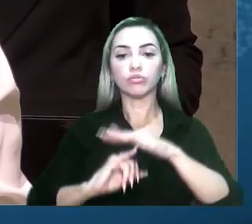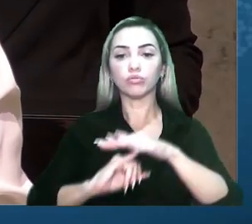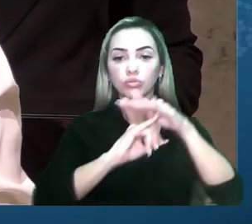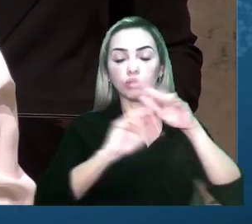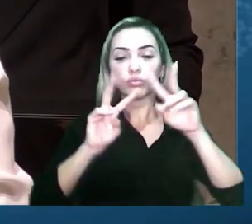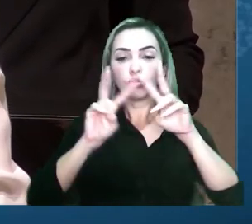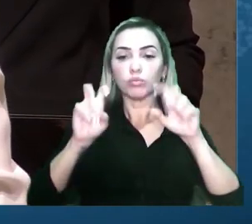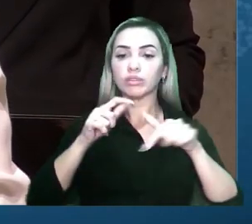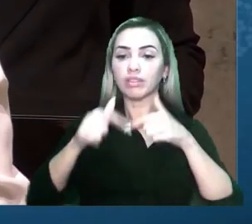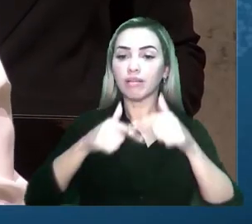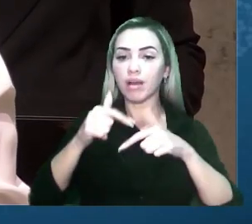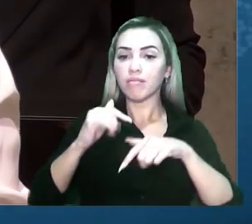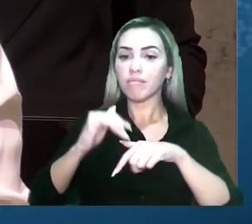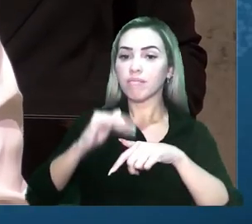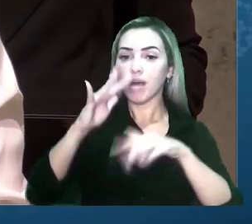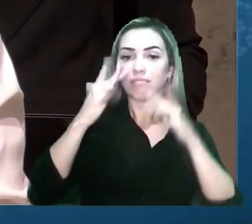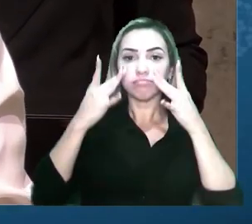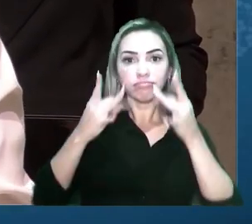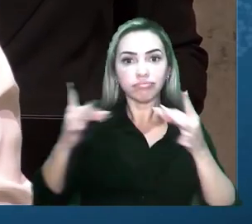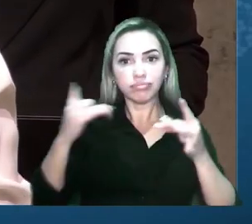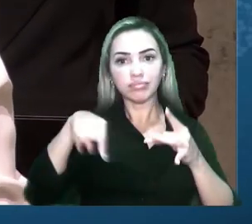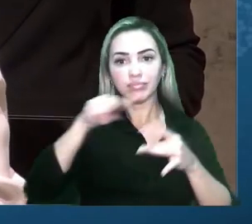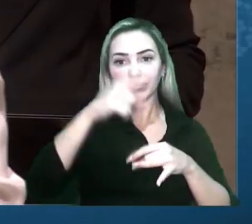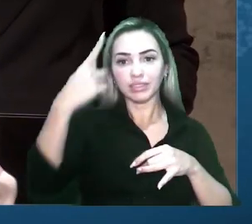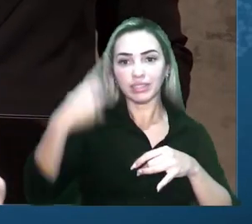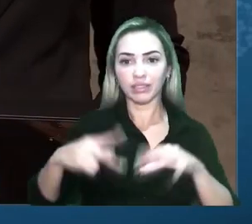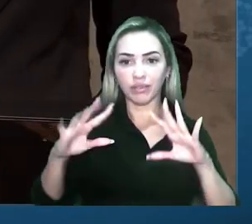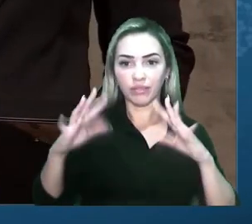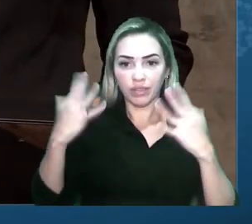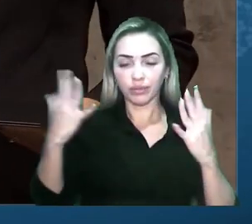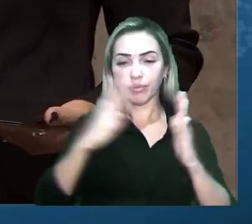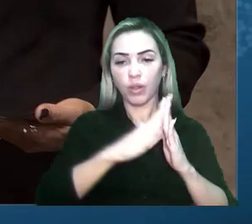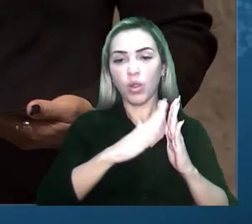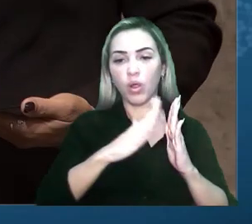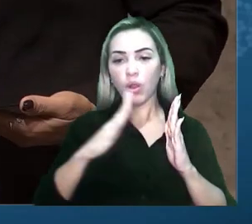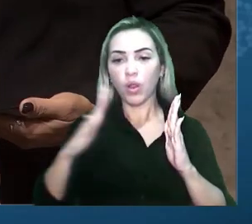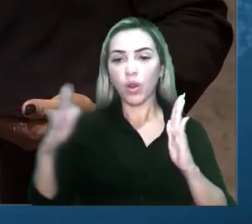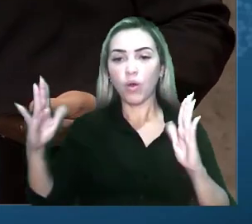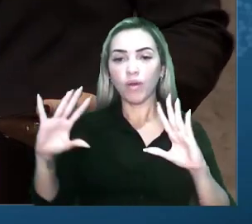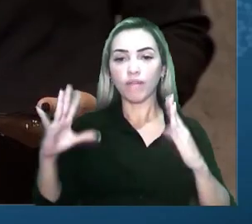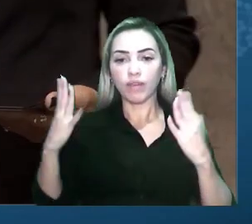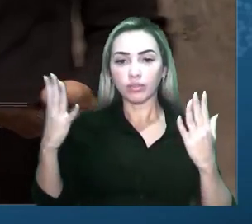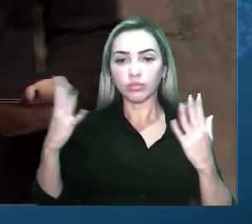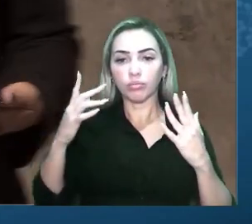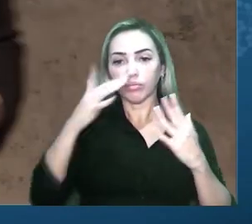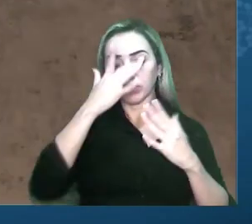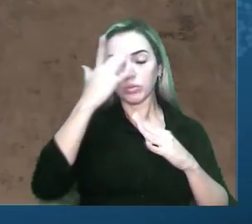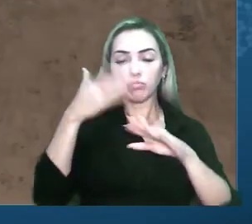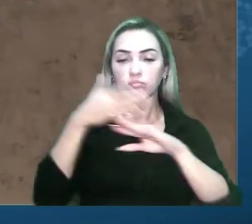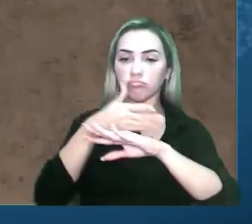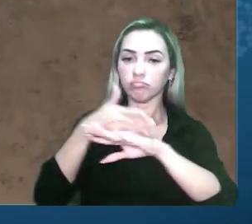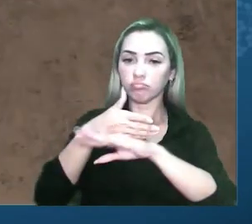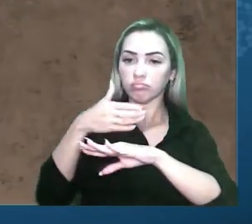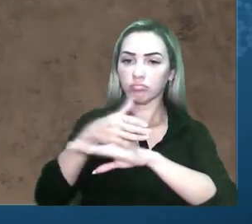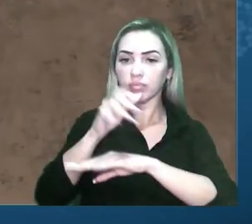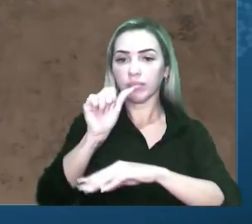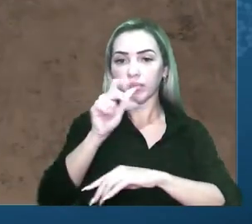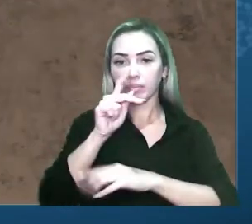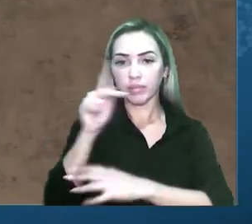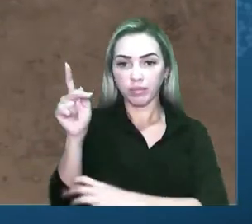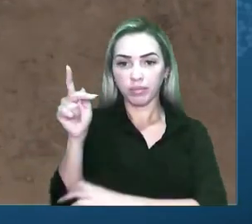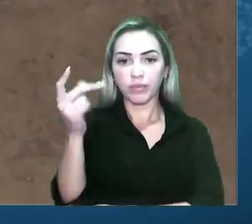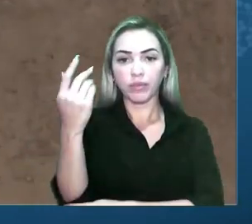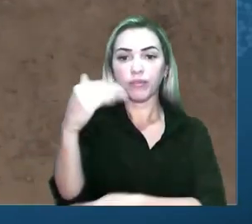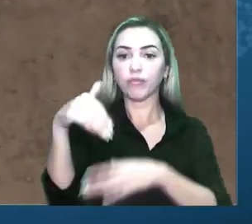trabalho mais votado durante o evento. Ao longo de todo o evento, o público acessou o aplicativo e voltou dentro